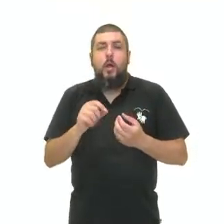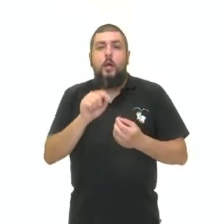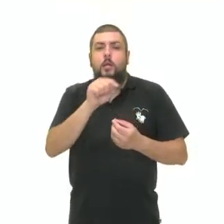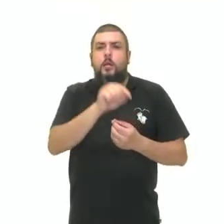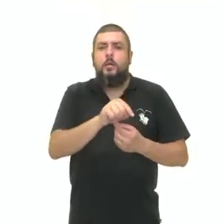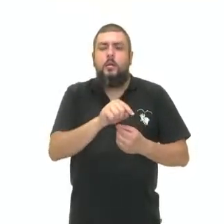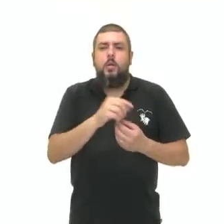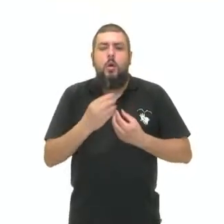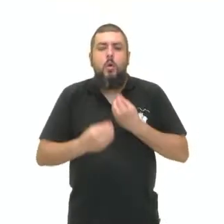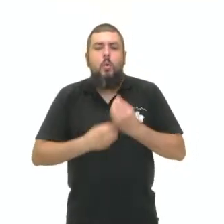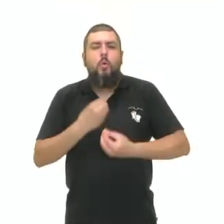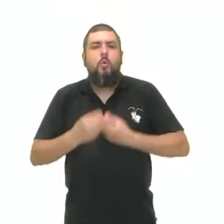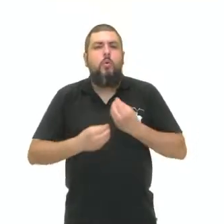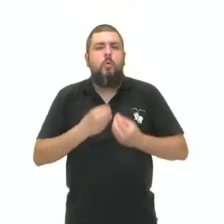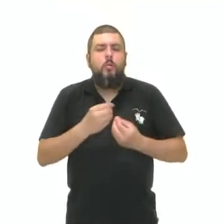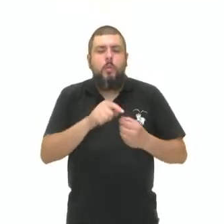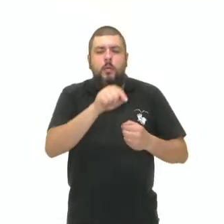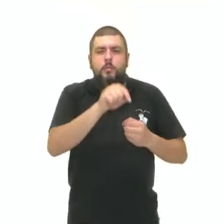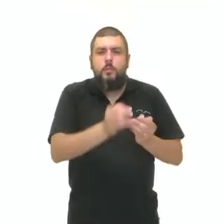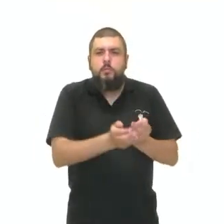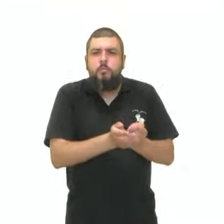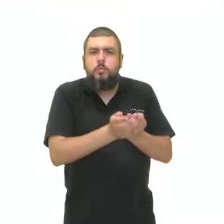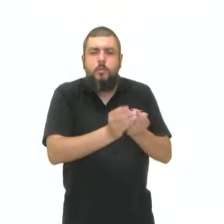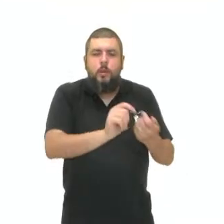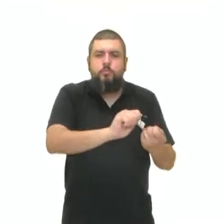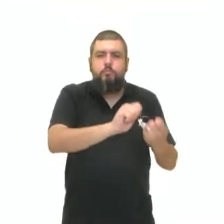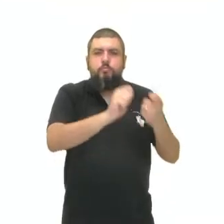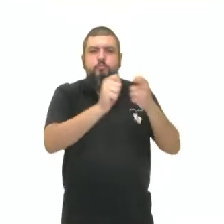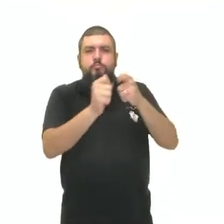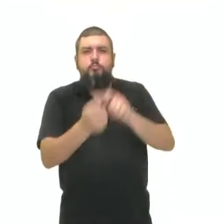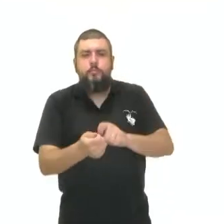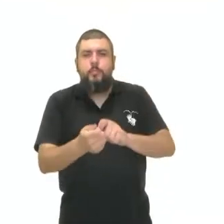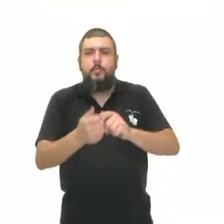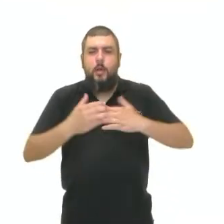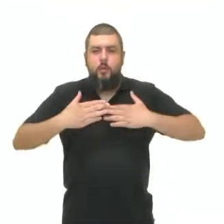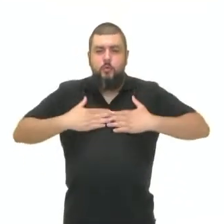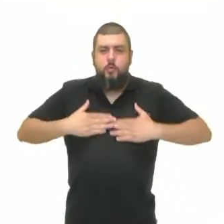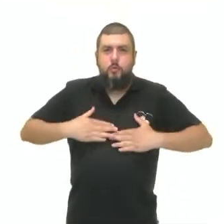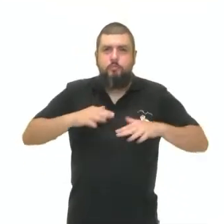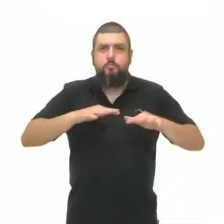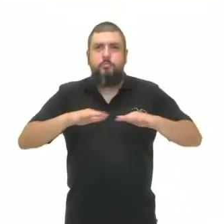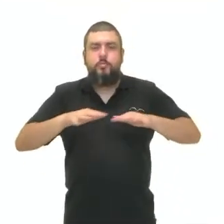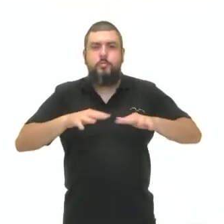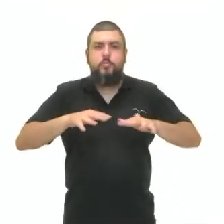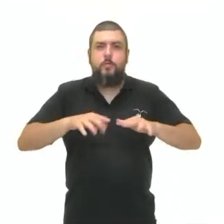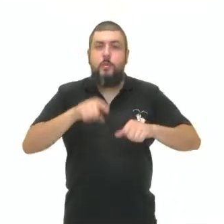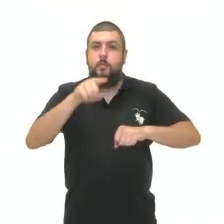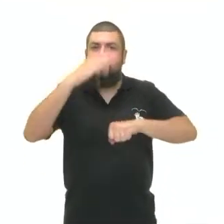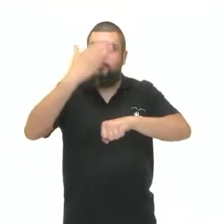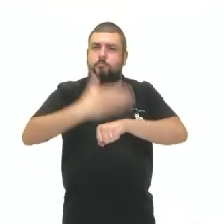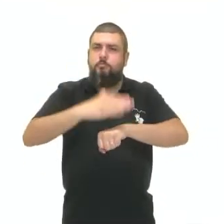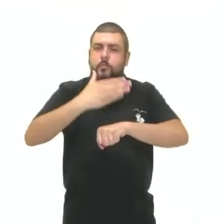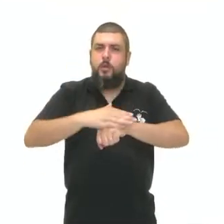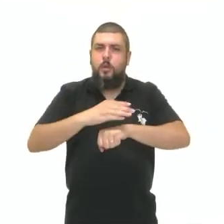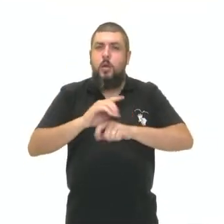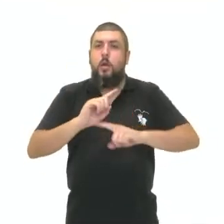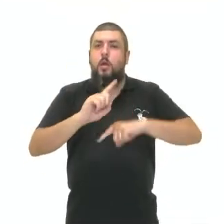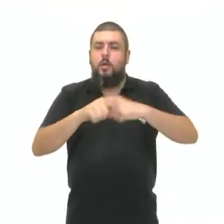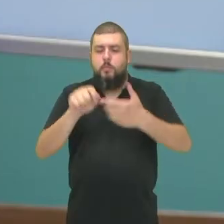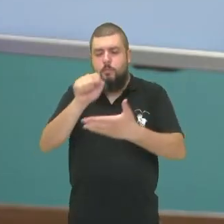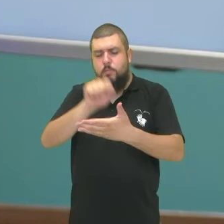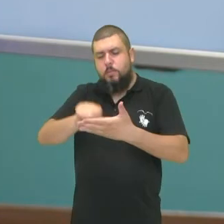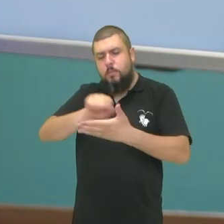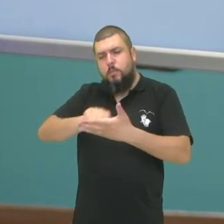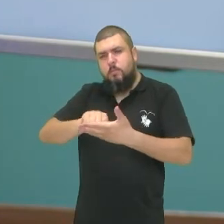seu barco pessoal atual. Na sequência, iremos descrever no caderno como está navegando o nosso